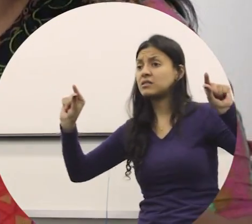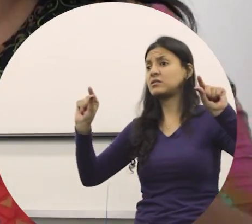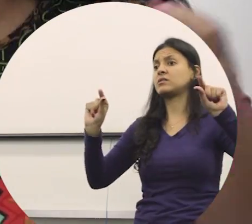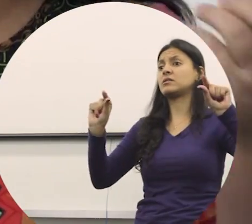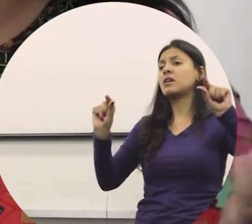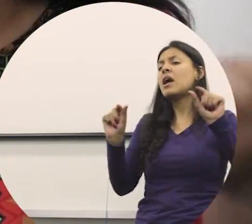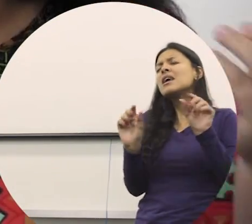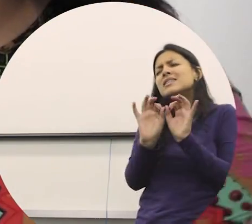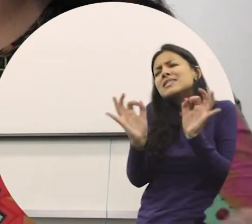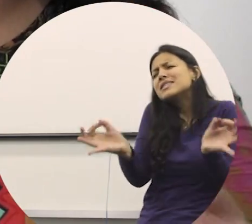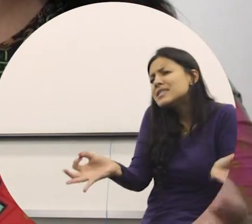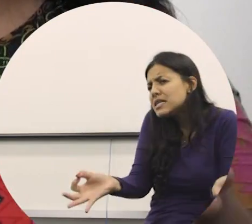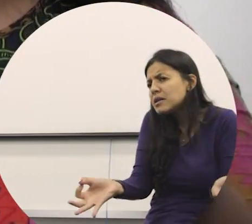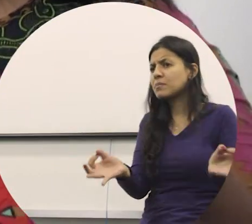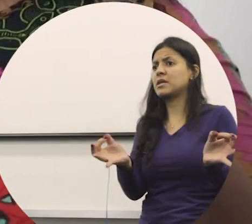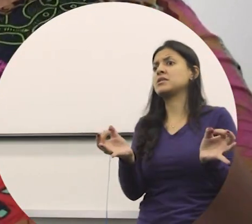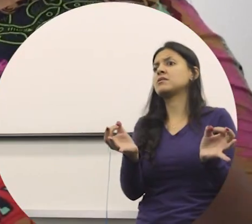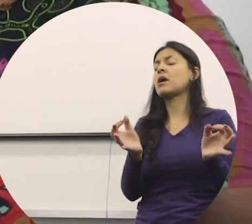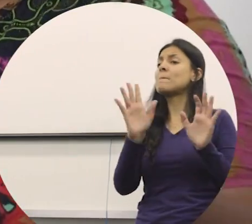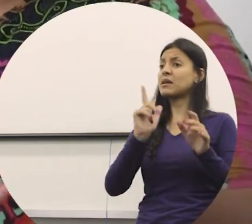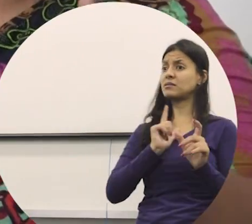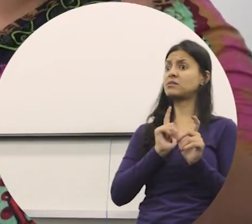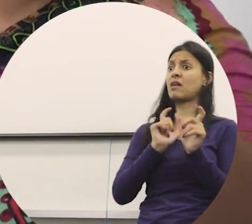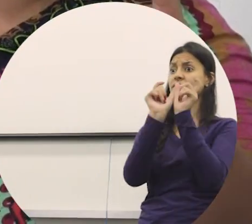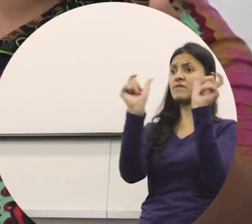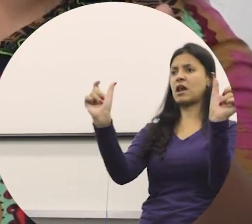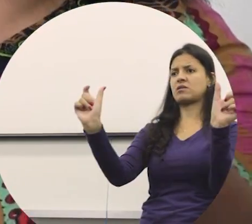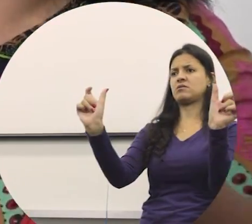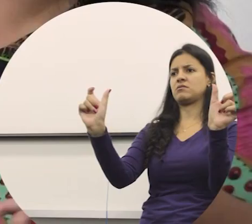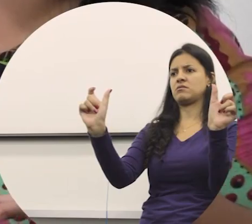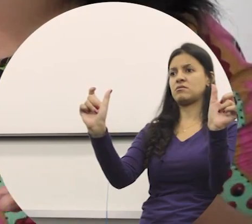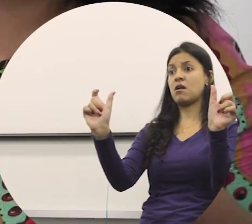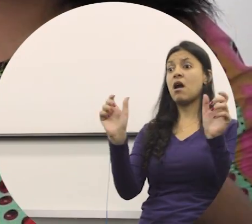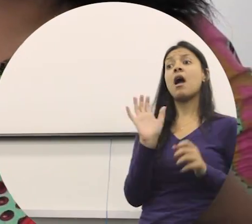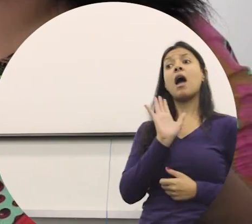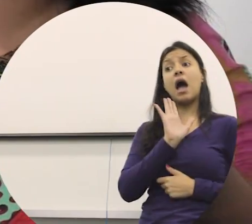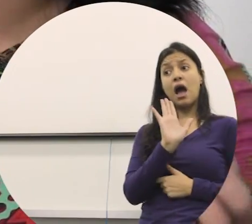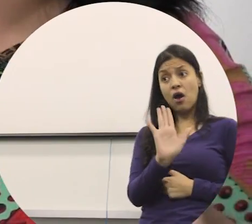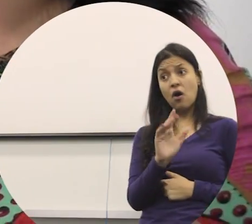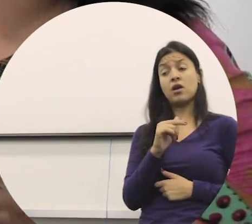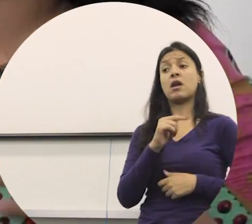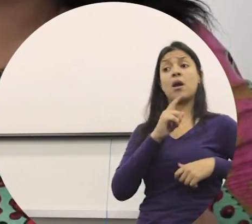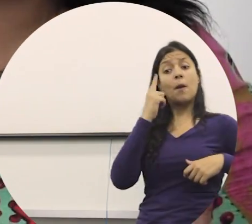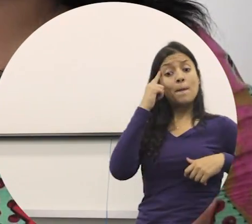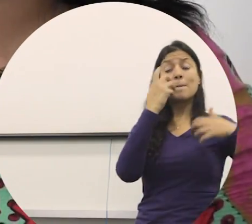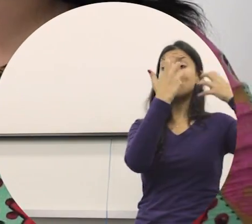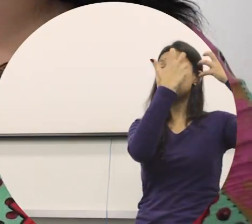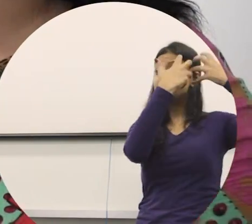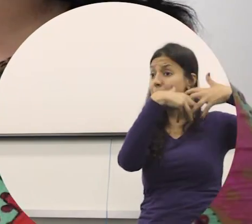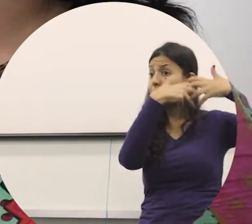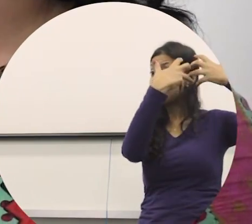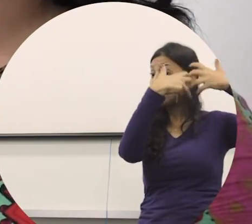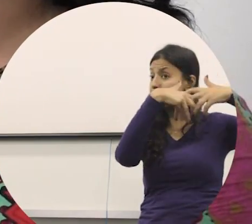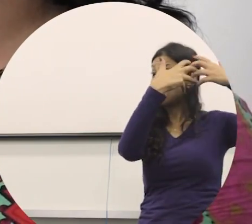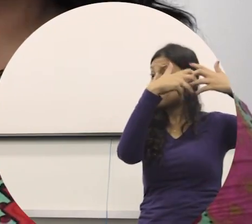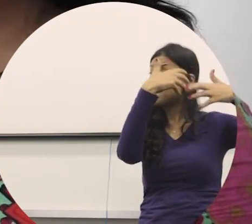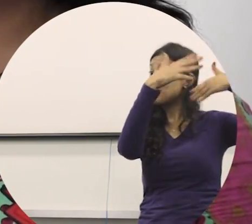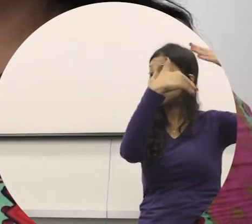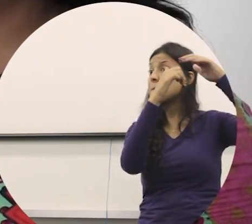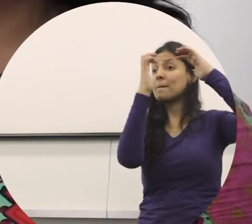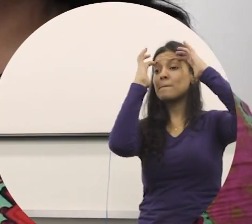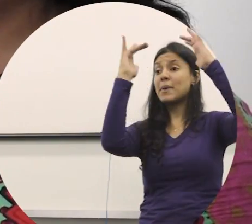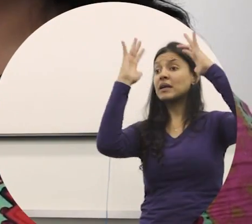mesmo que simples, mas que formem frases. Só que aí, todo o processo de reflexão e desenvolvimento de